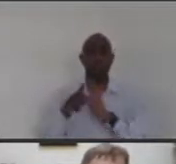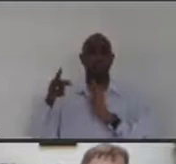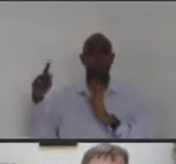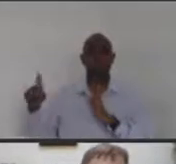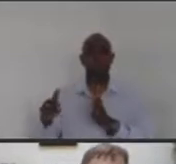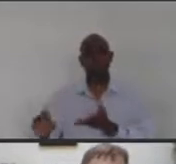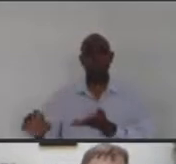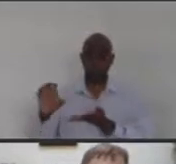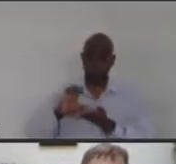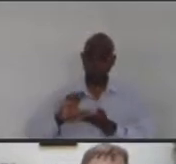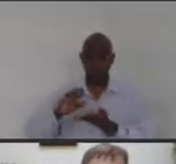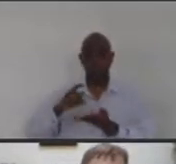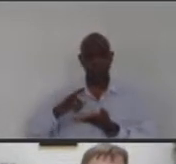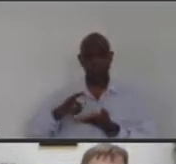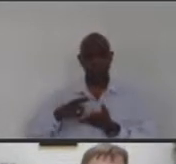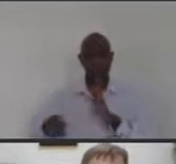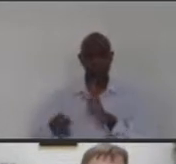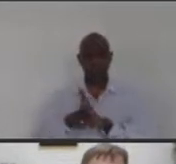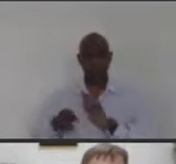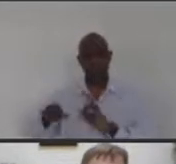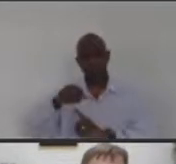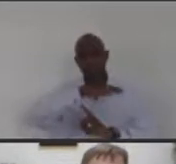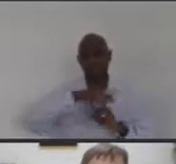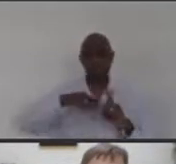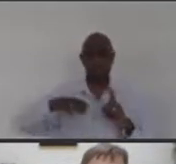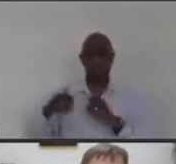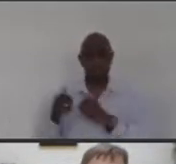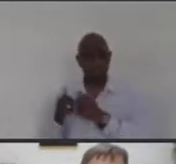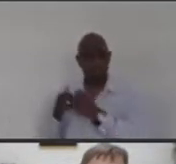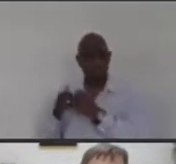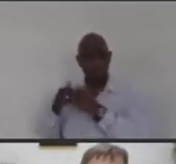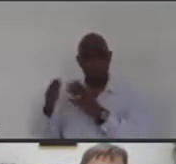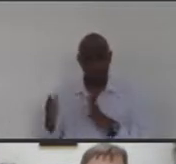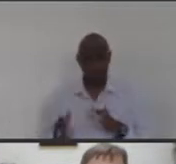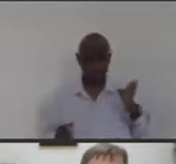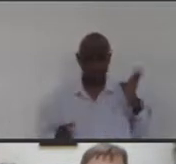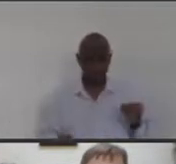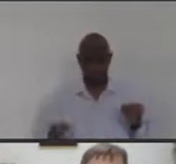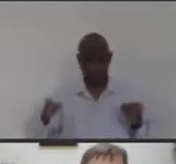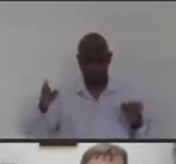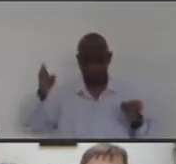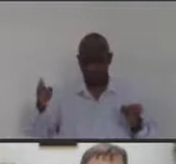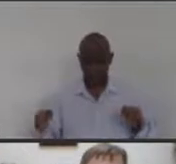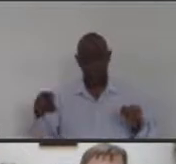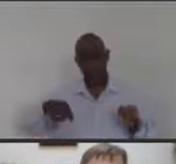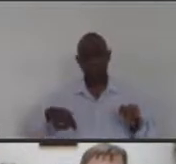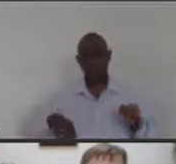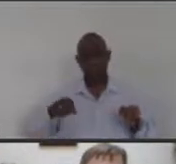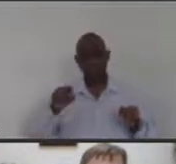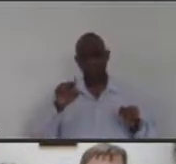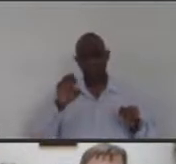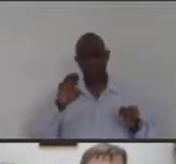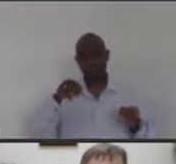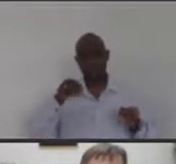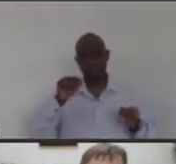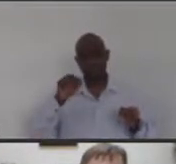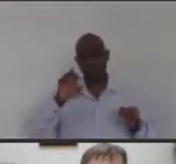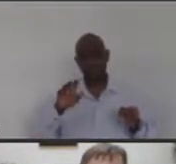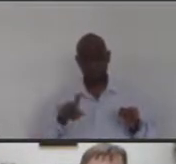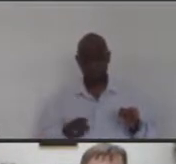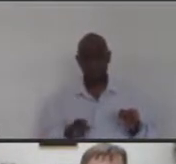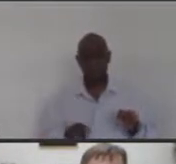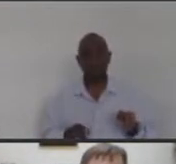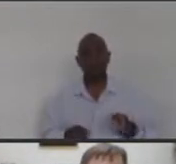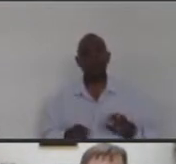BRK Ambiental desde que assumiu o contrato de concessão junto ao município de Sumaré? E a segunda pergunta, quais os